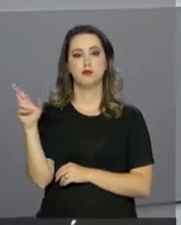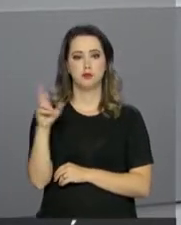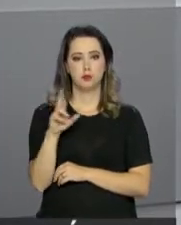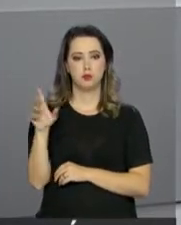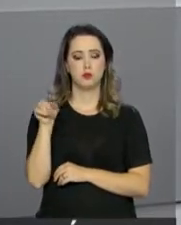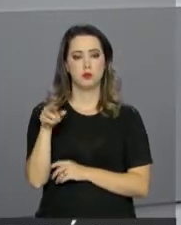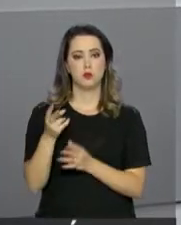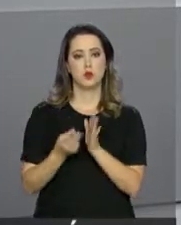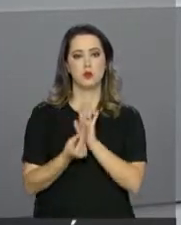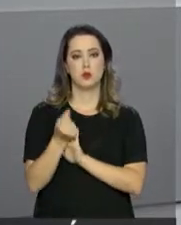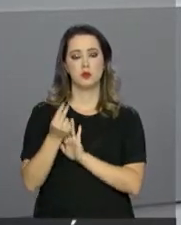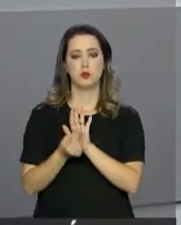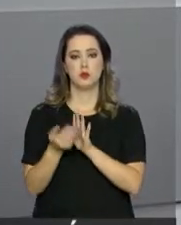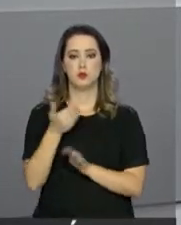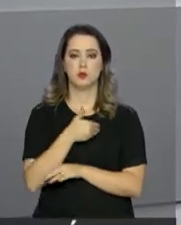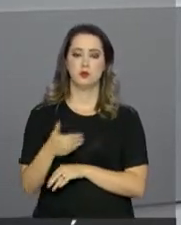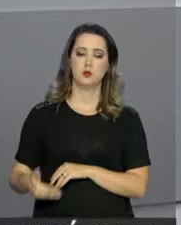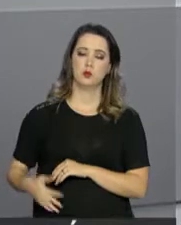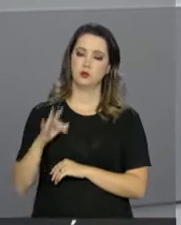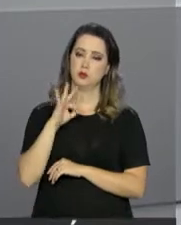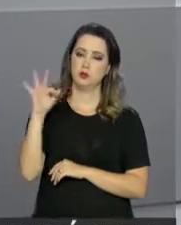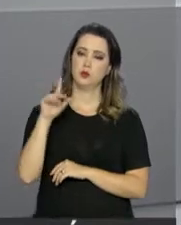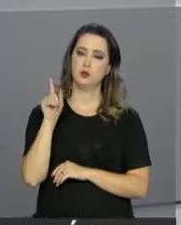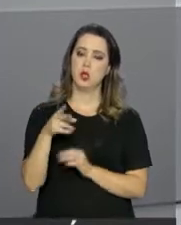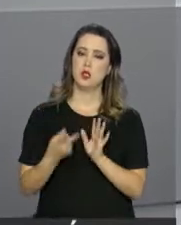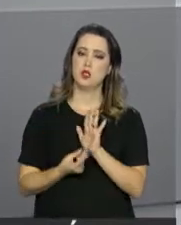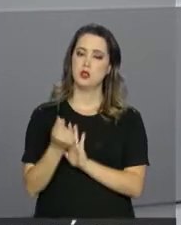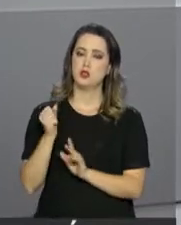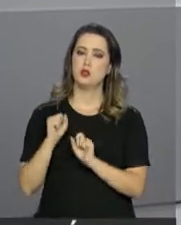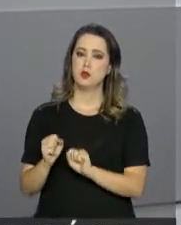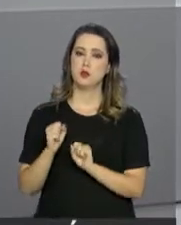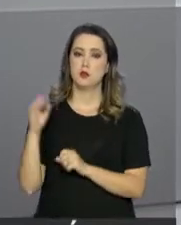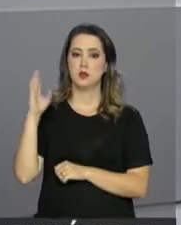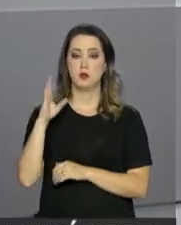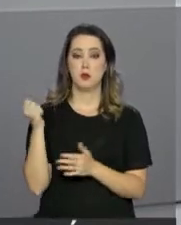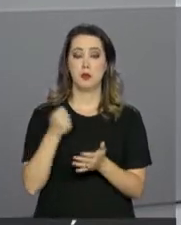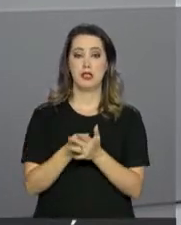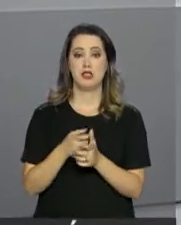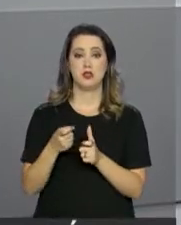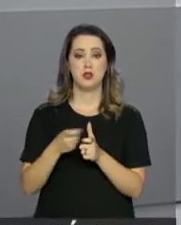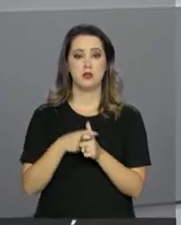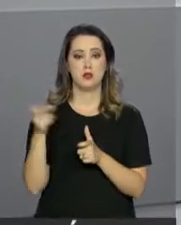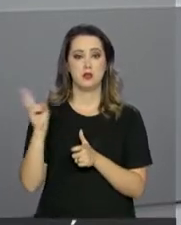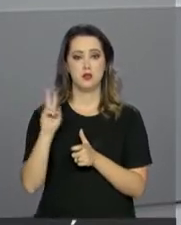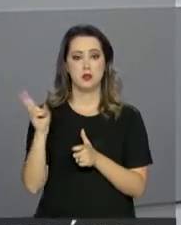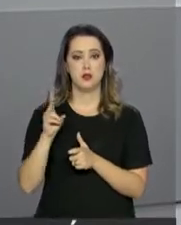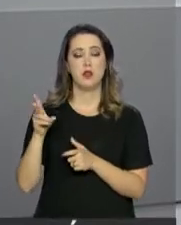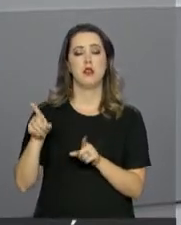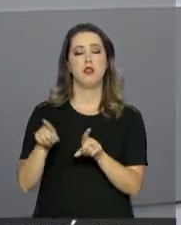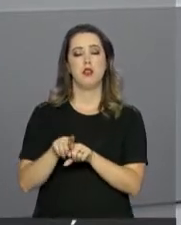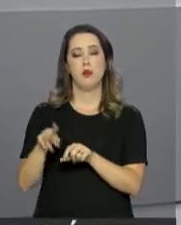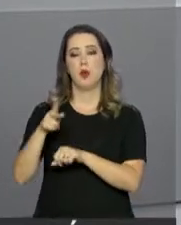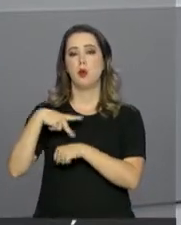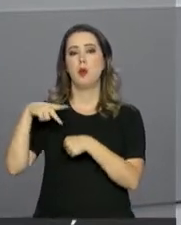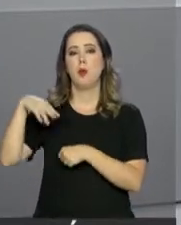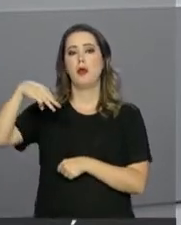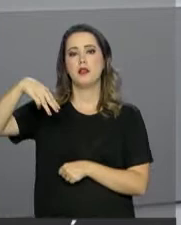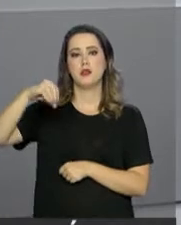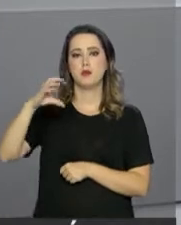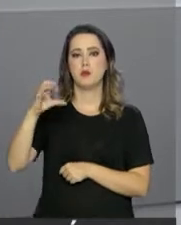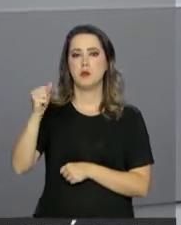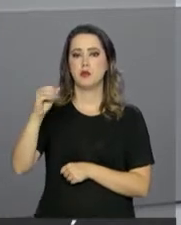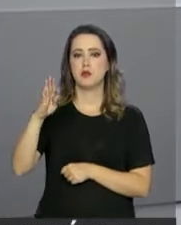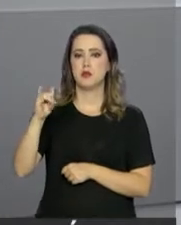no orçamento da união esse recurso permitirá ao brasil pagar dívidas da venezuela e de moçambique com um banco